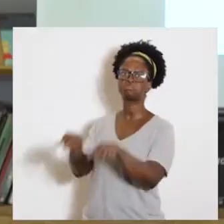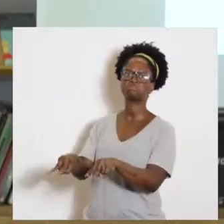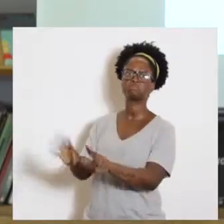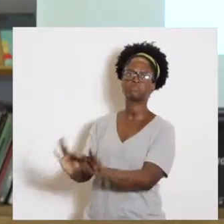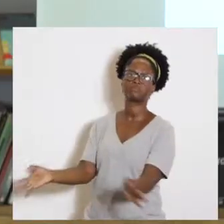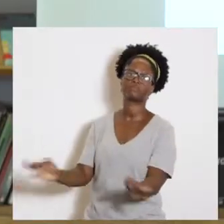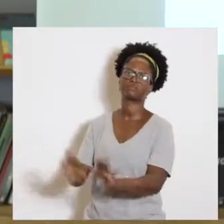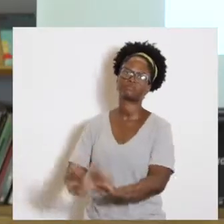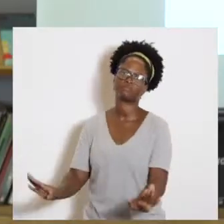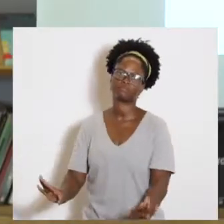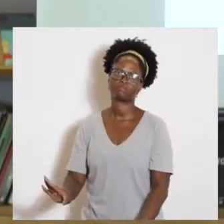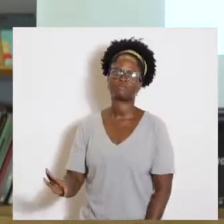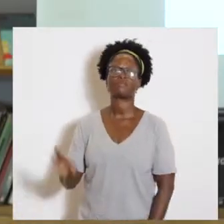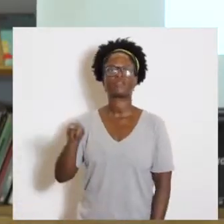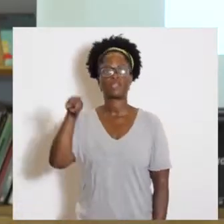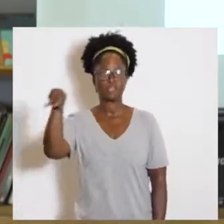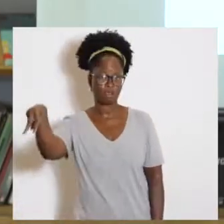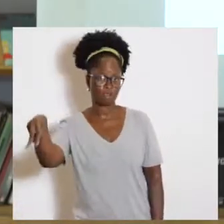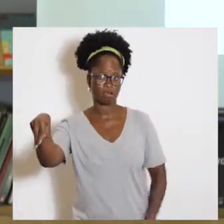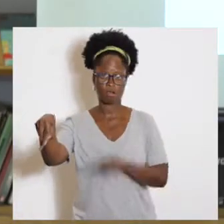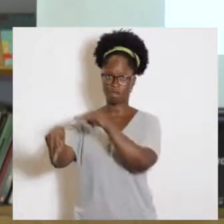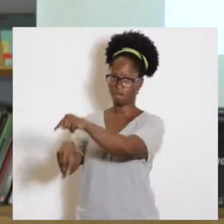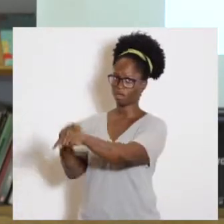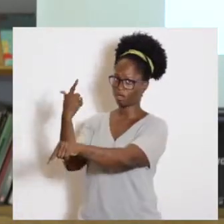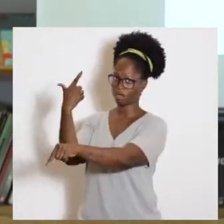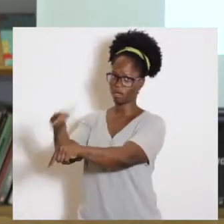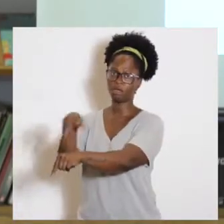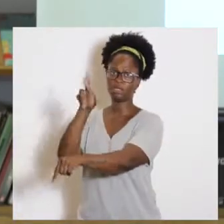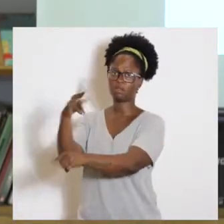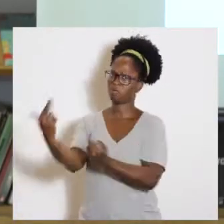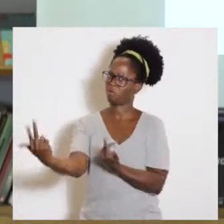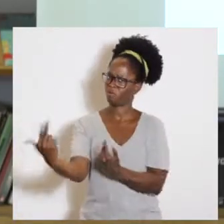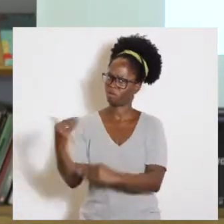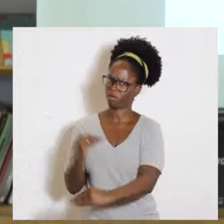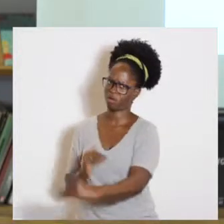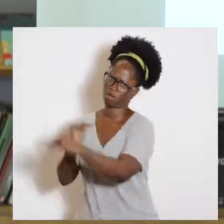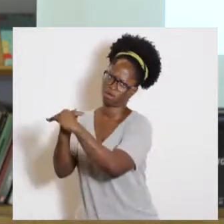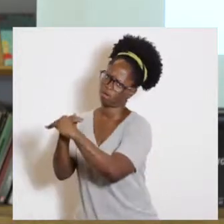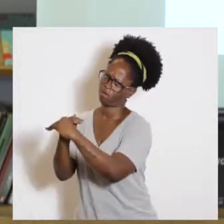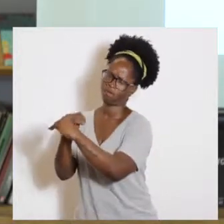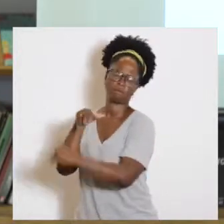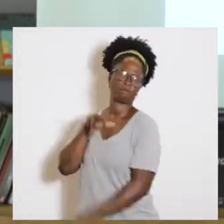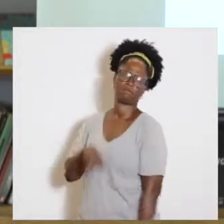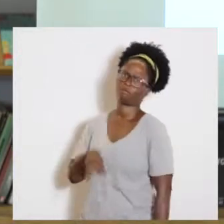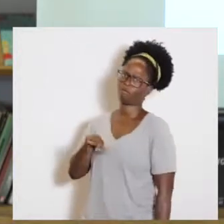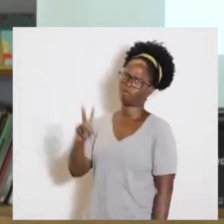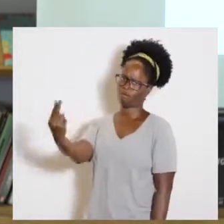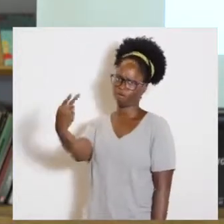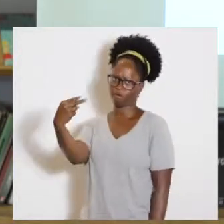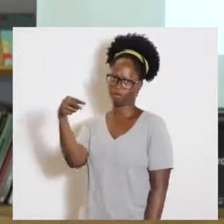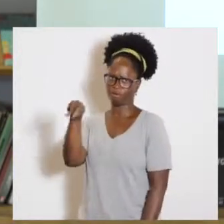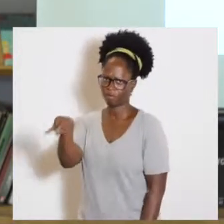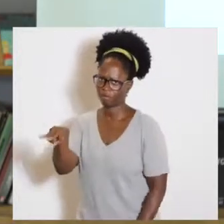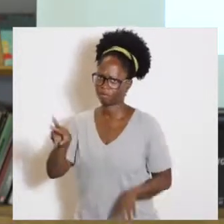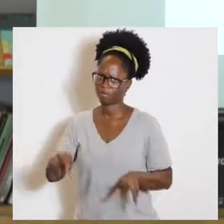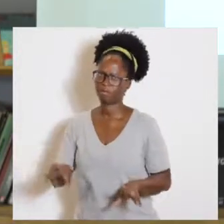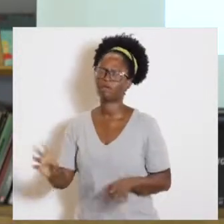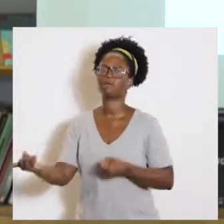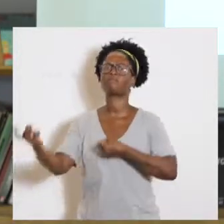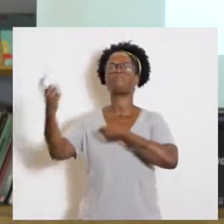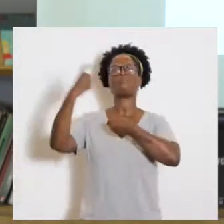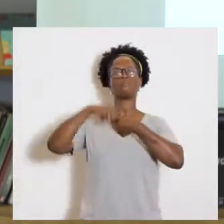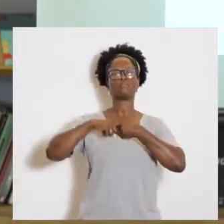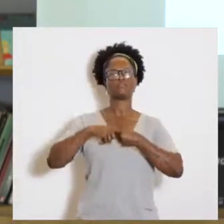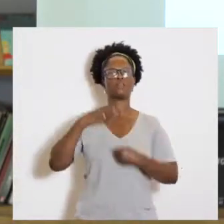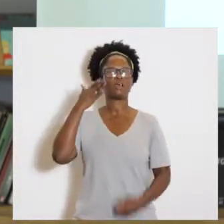o outro não é alguém como nós que também vê voltando para